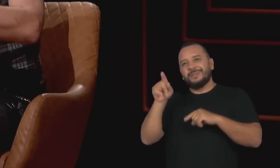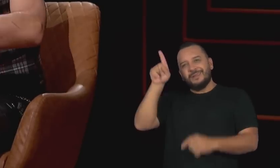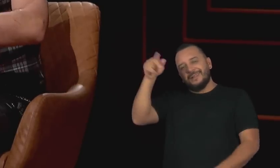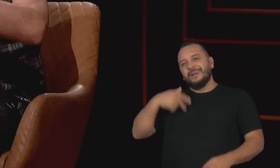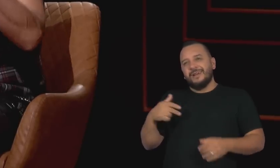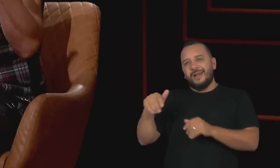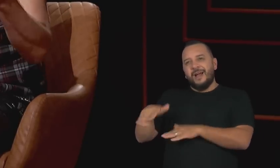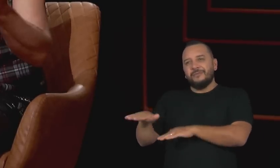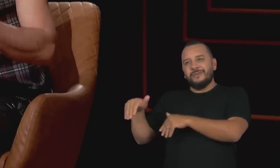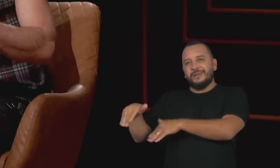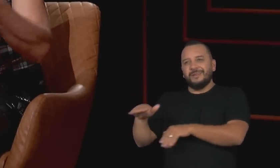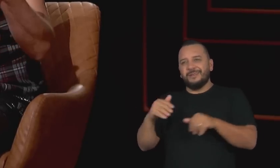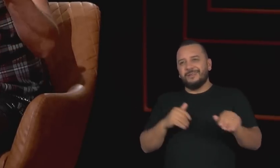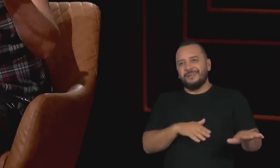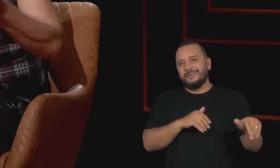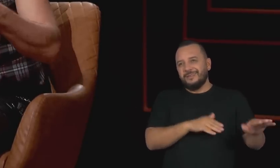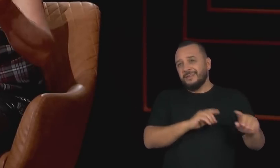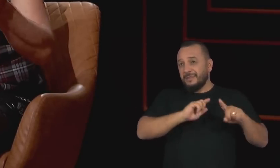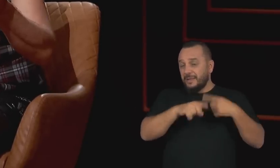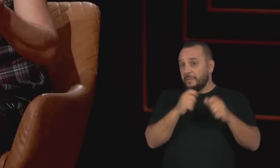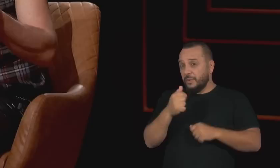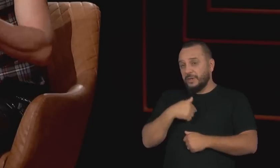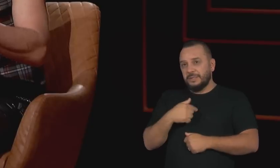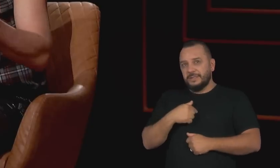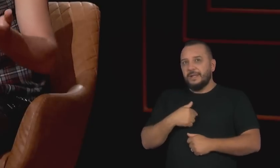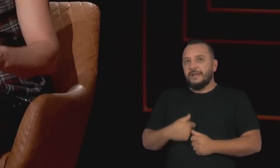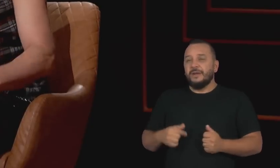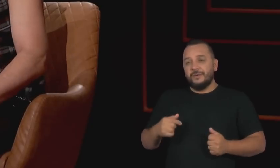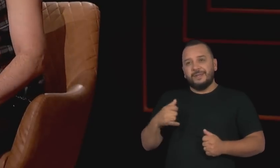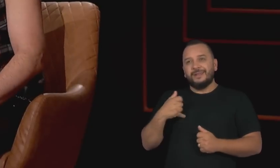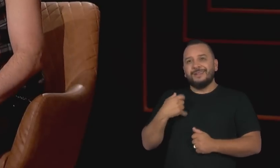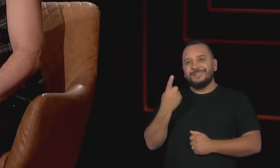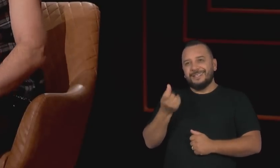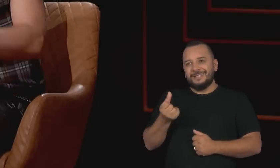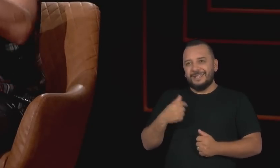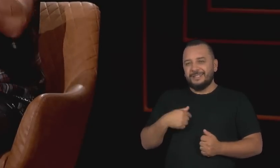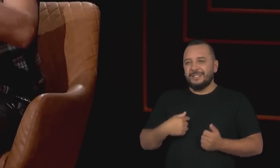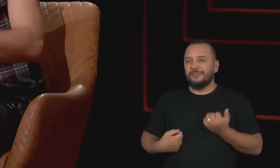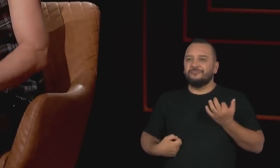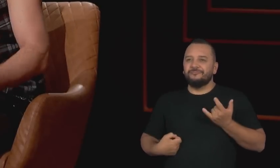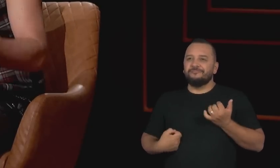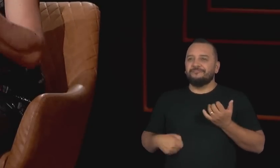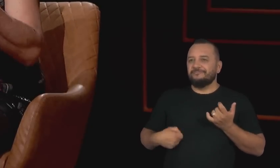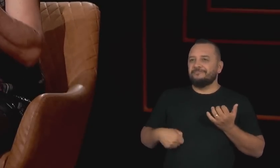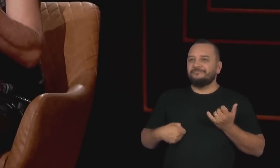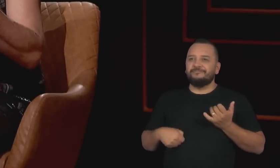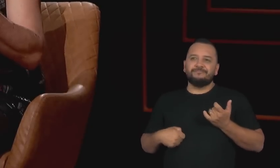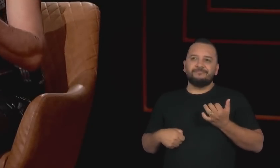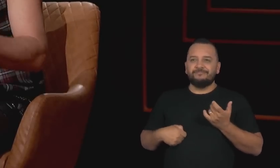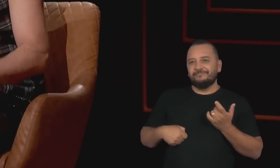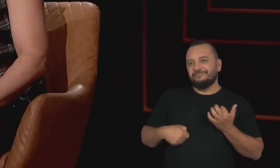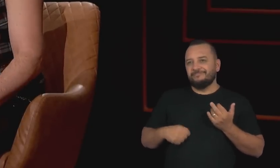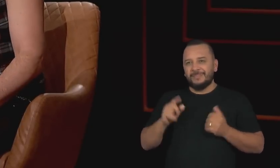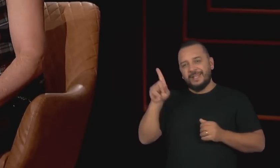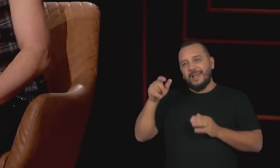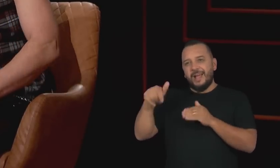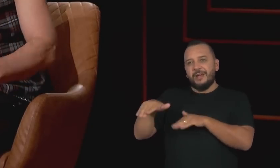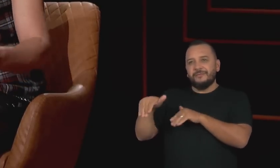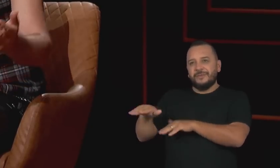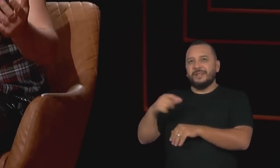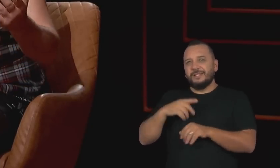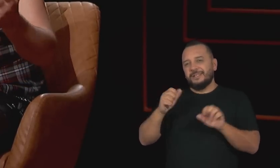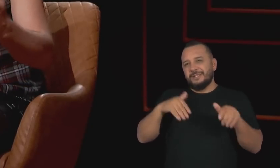Depois, eu já tinha feito a música quando era bem num violãozinho com 16 anos lá. Né? Engraçado isso. Aí eu fiz uma música que se